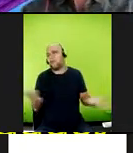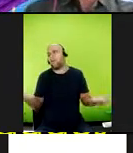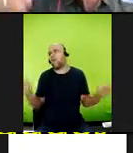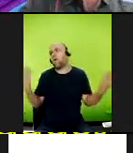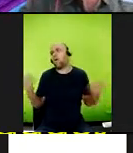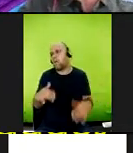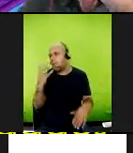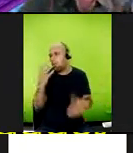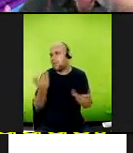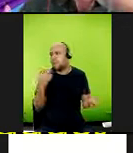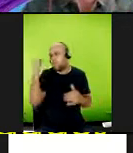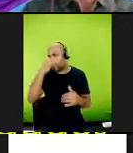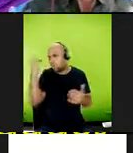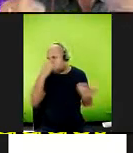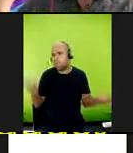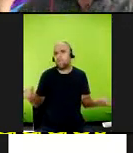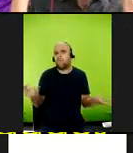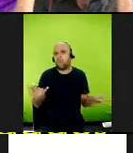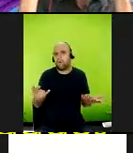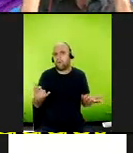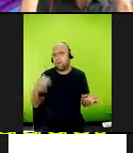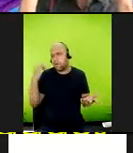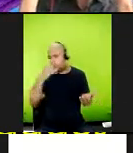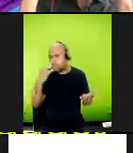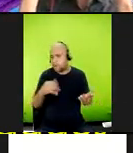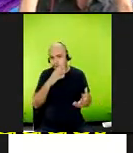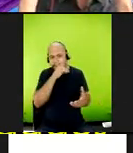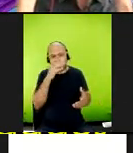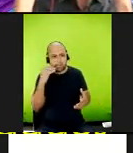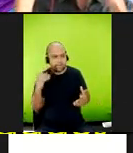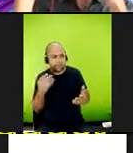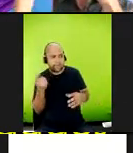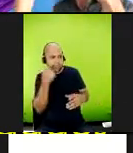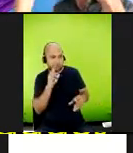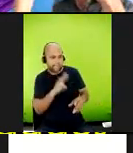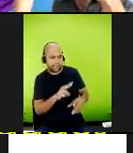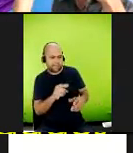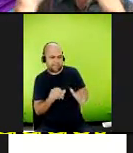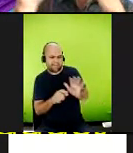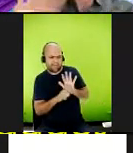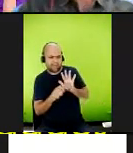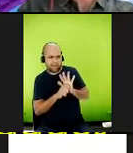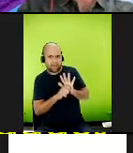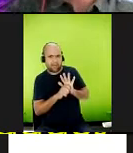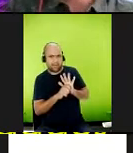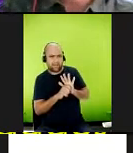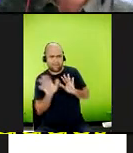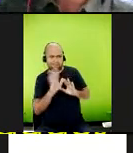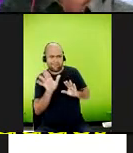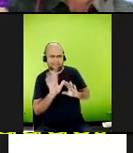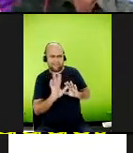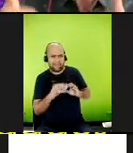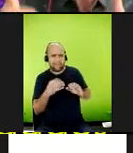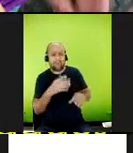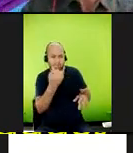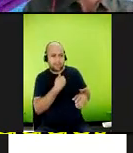cara deixa de ser careta para o painel bacana e o adolescente consegue olhar que ele falou não calma e droga não pode deixar mais babaca não